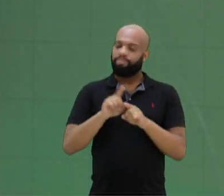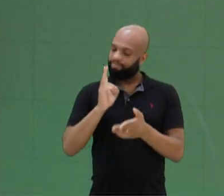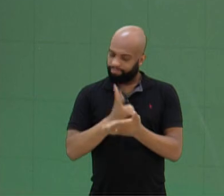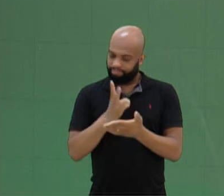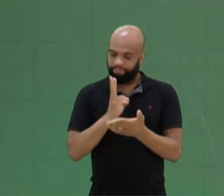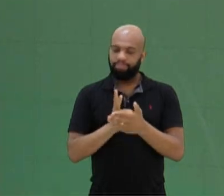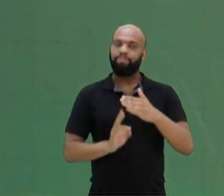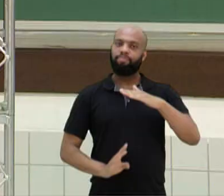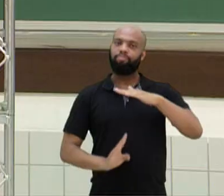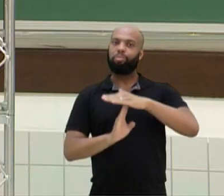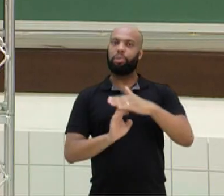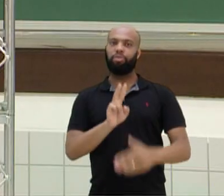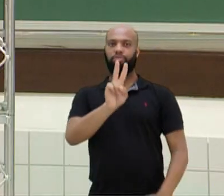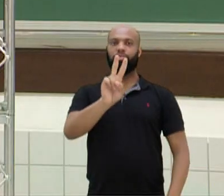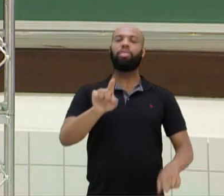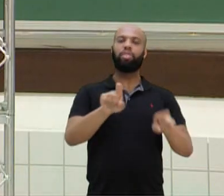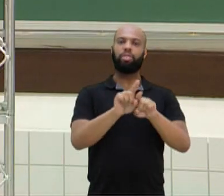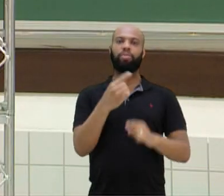Menos 1